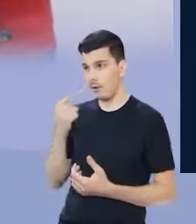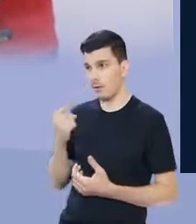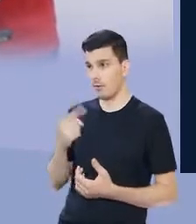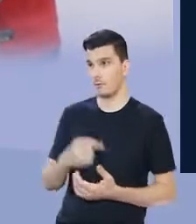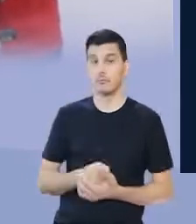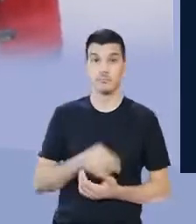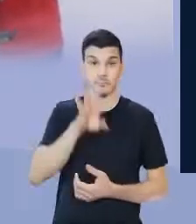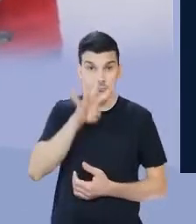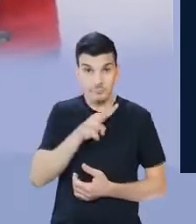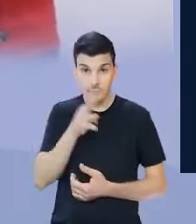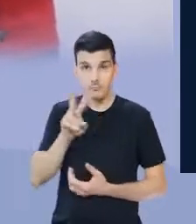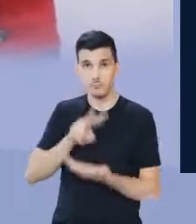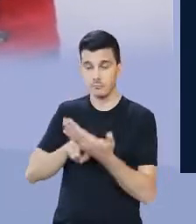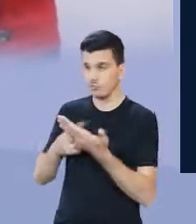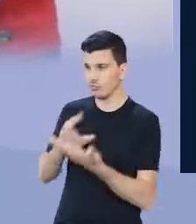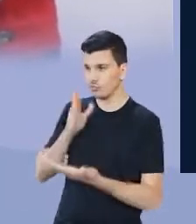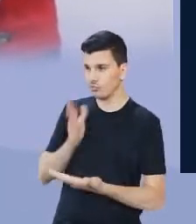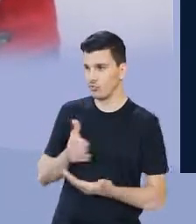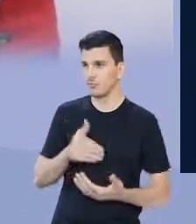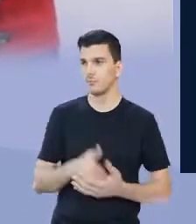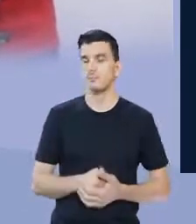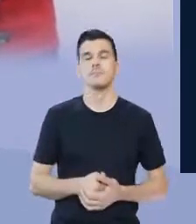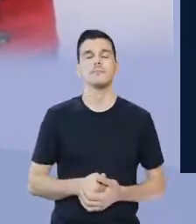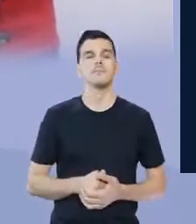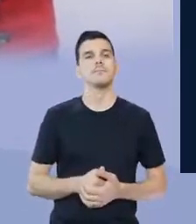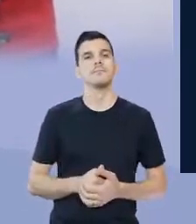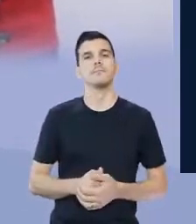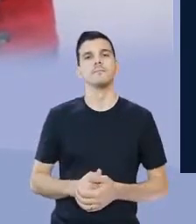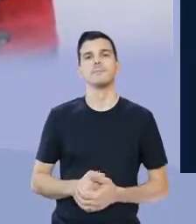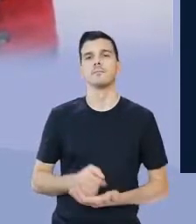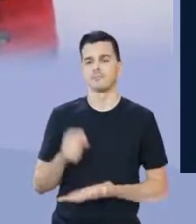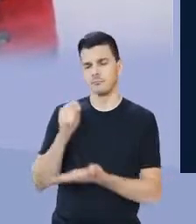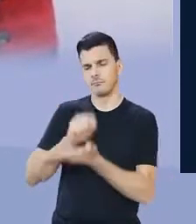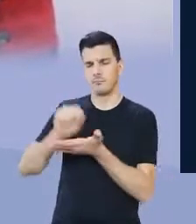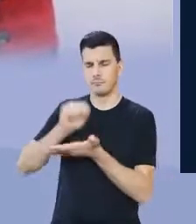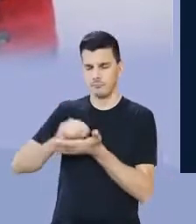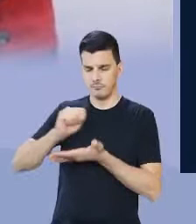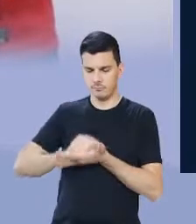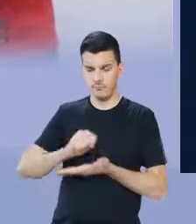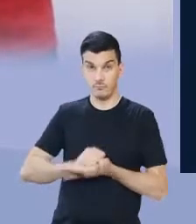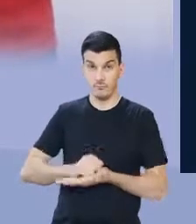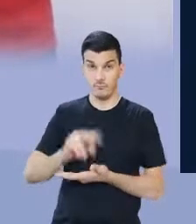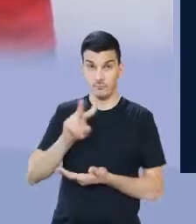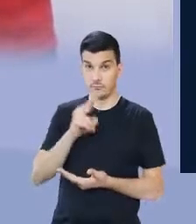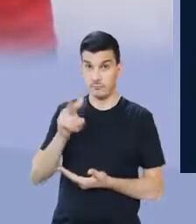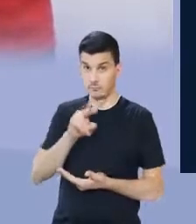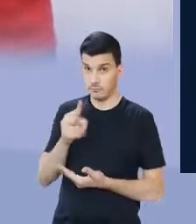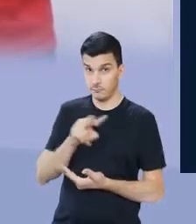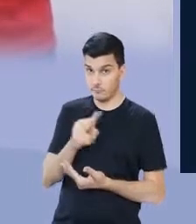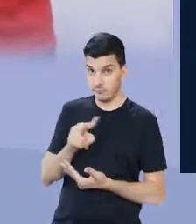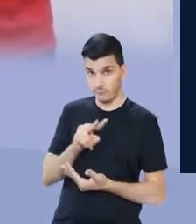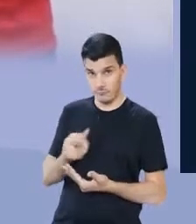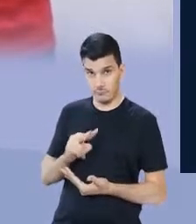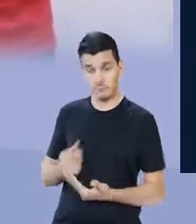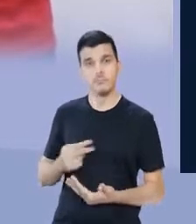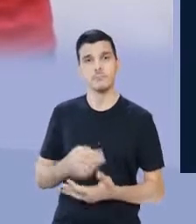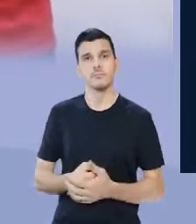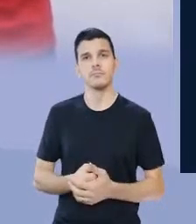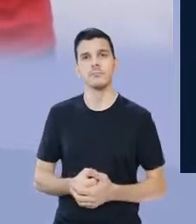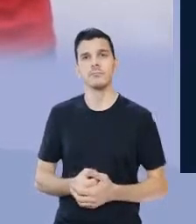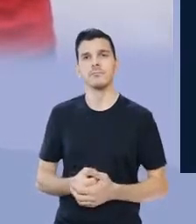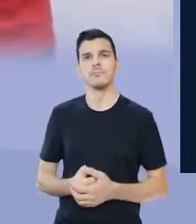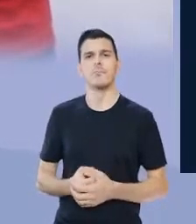Come about, acontecer. How did the problem come about in the first place? Como é que esse problema